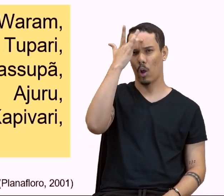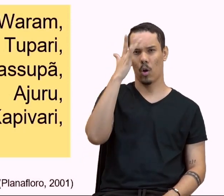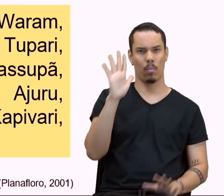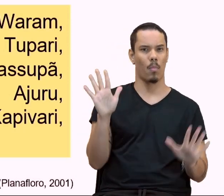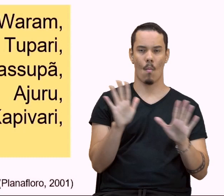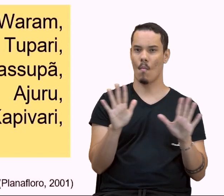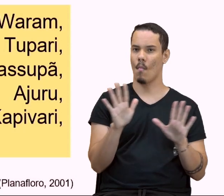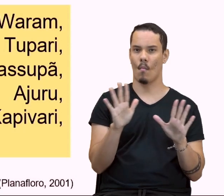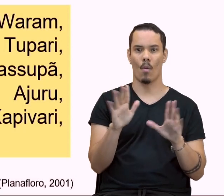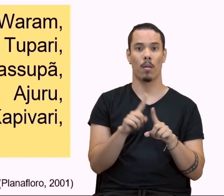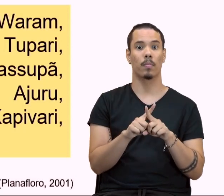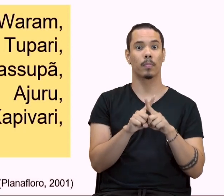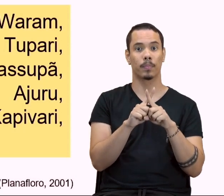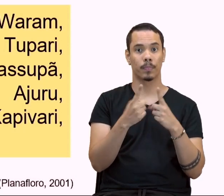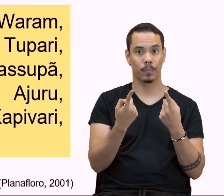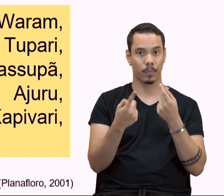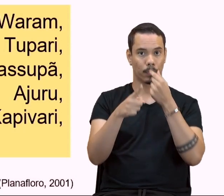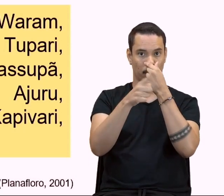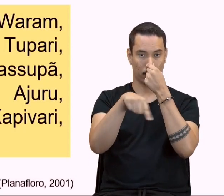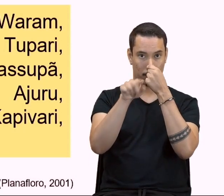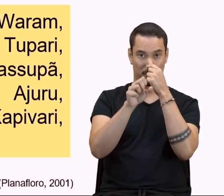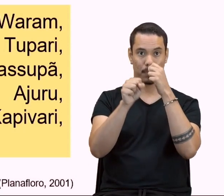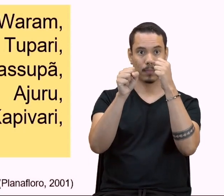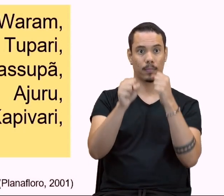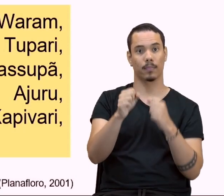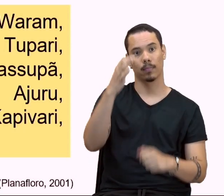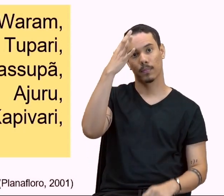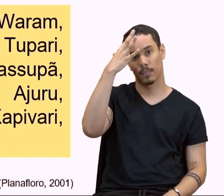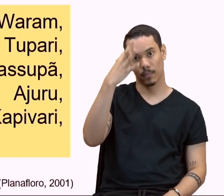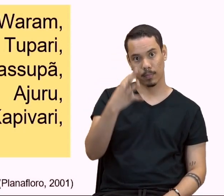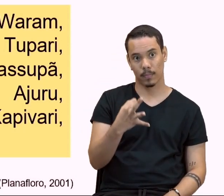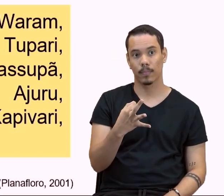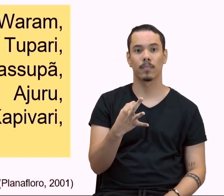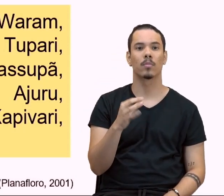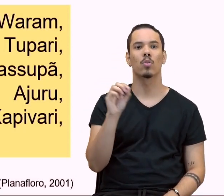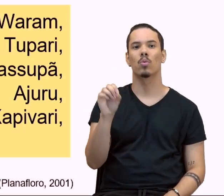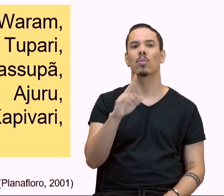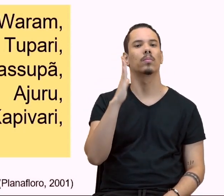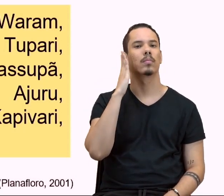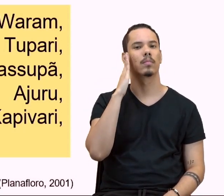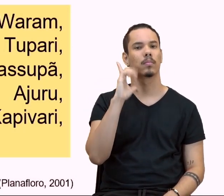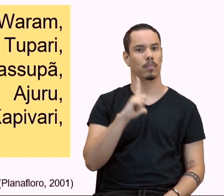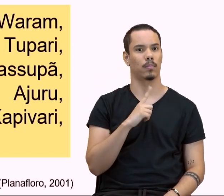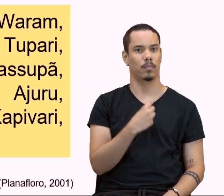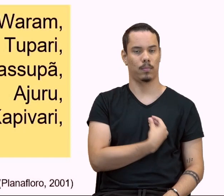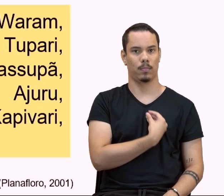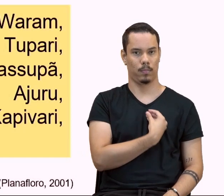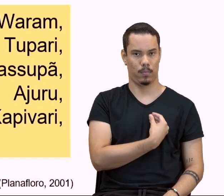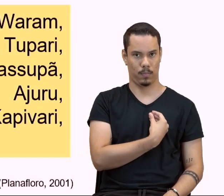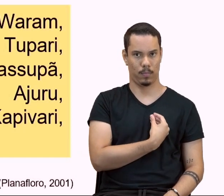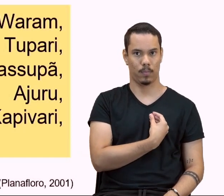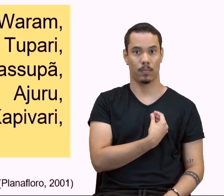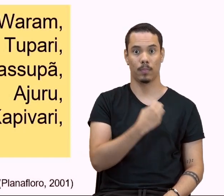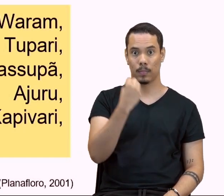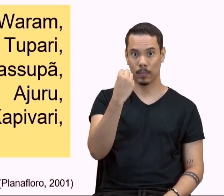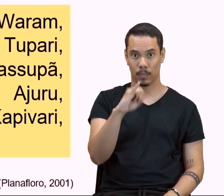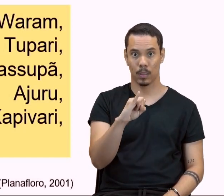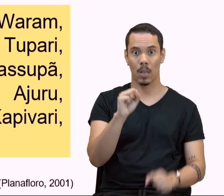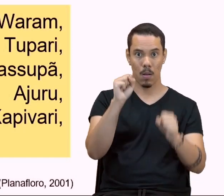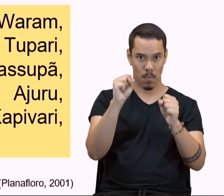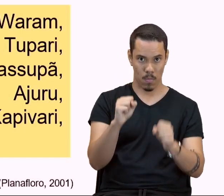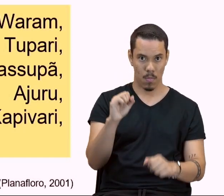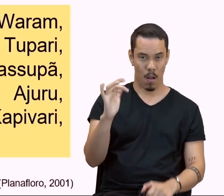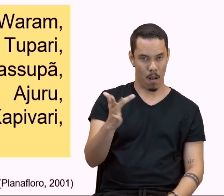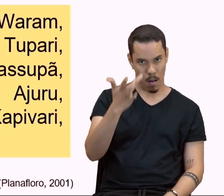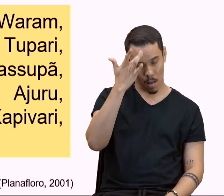que você possa entender, pelo menos saber que eles existem. E se puder gravar, seria também